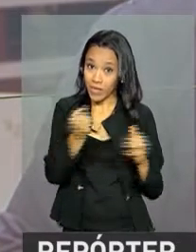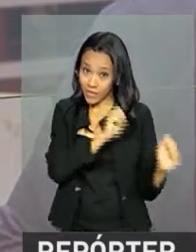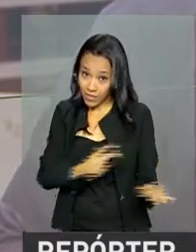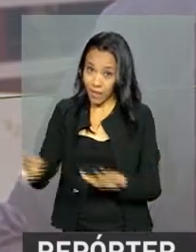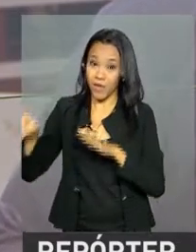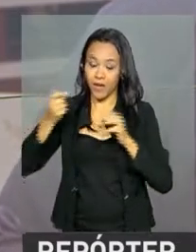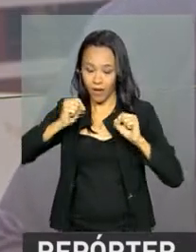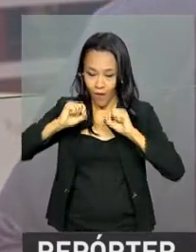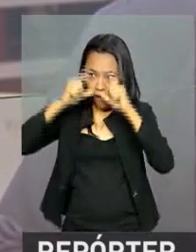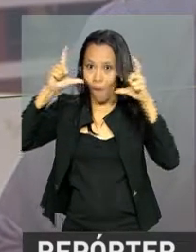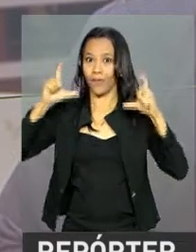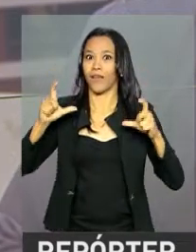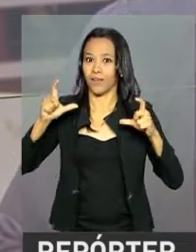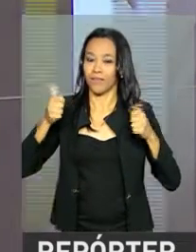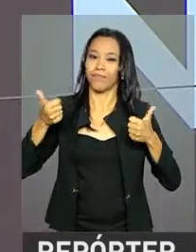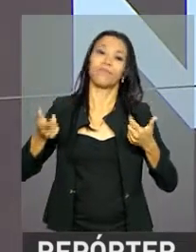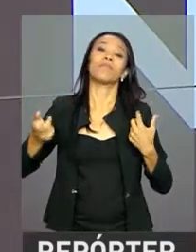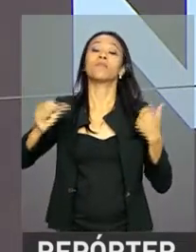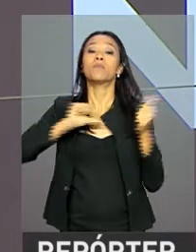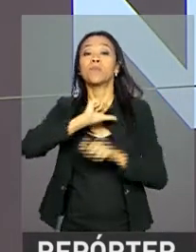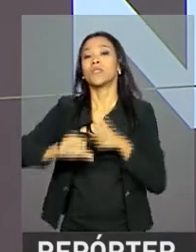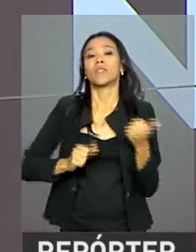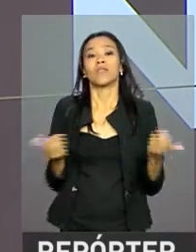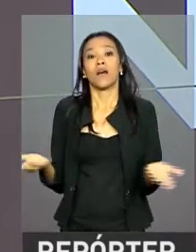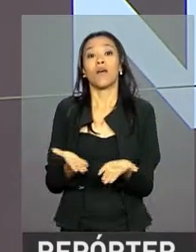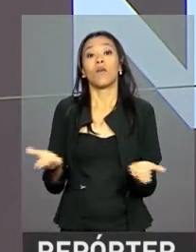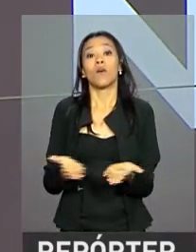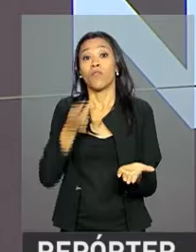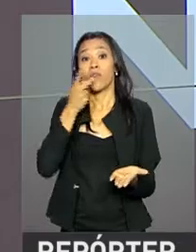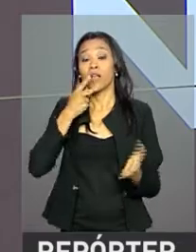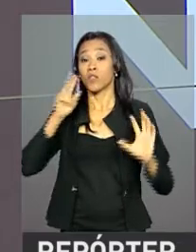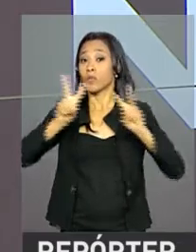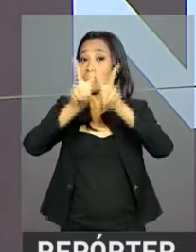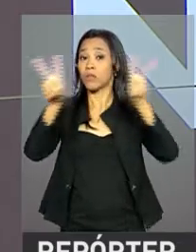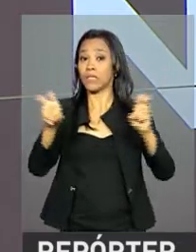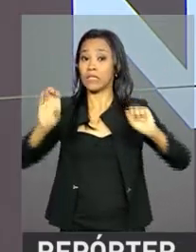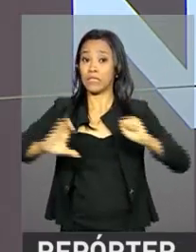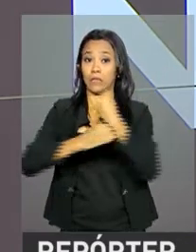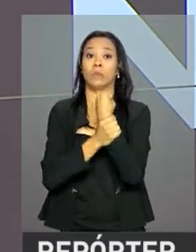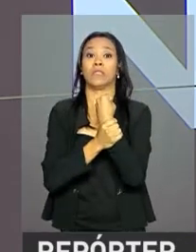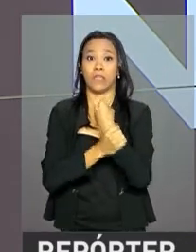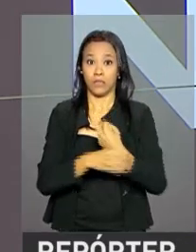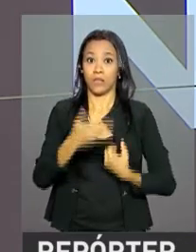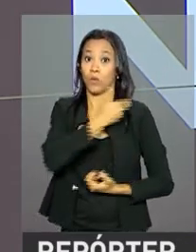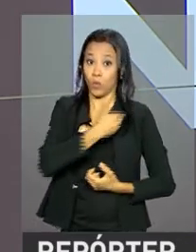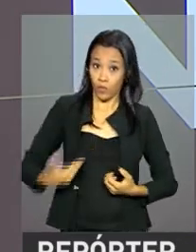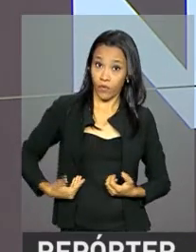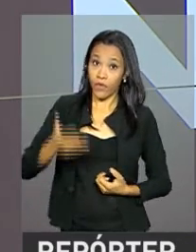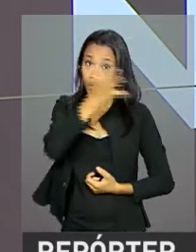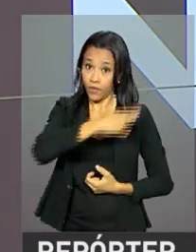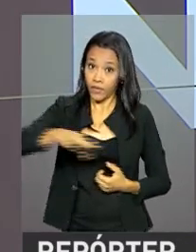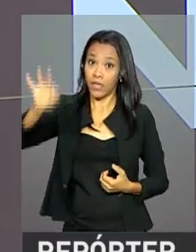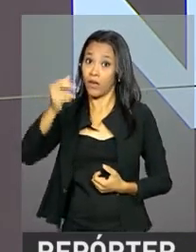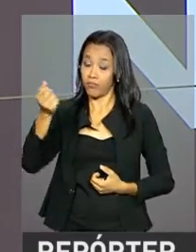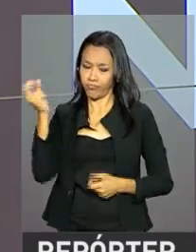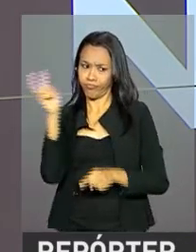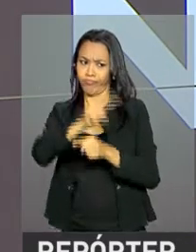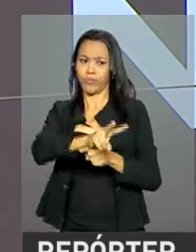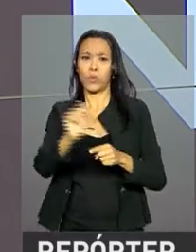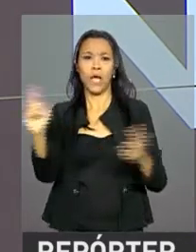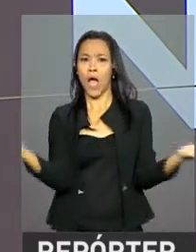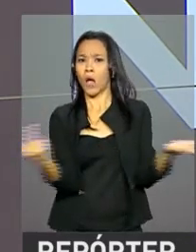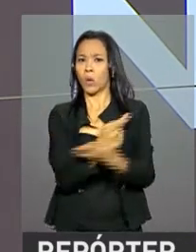acordada e vão mudar de assunto agora vamos falar sobre segurança pública porque o governo federal está acompanhando a situação no presídio de